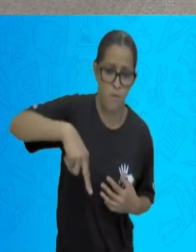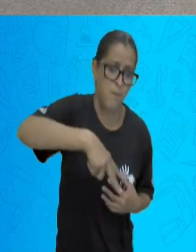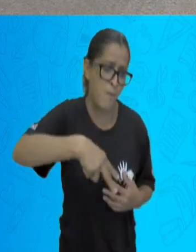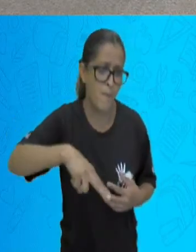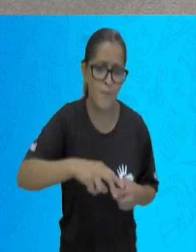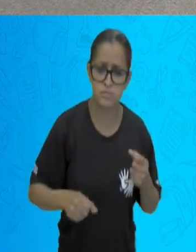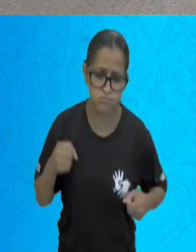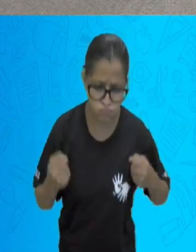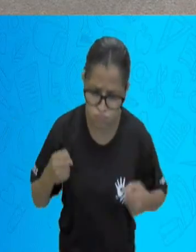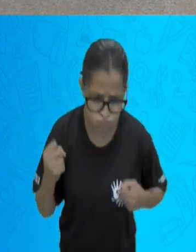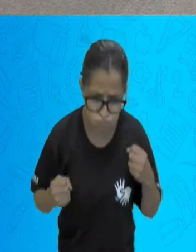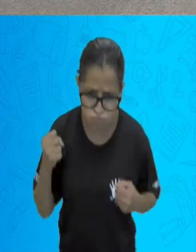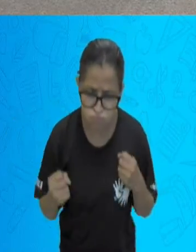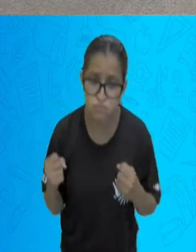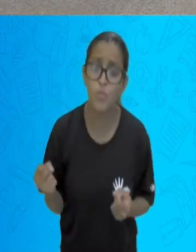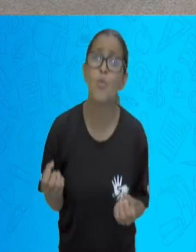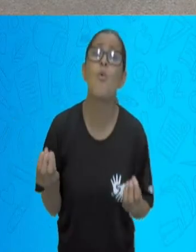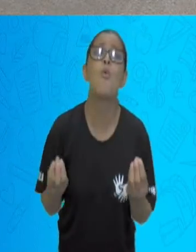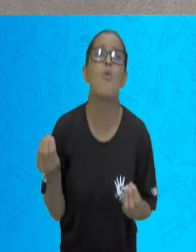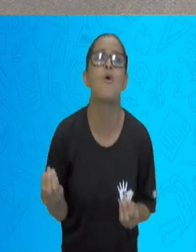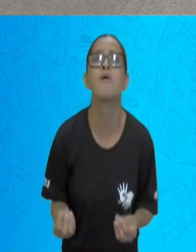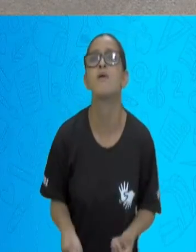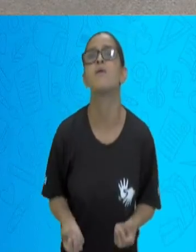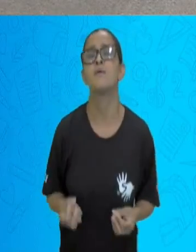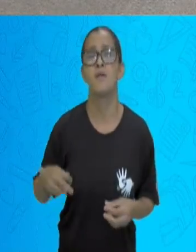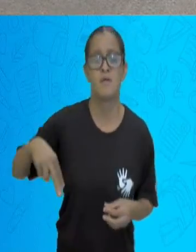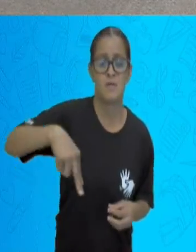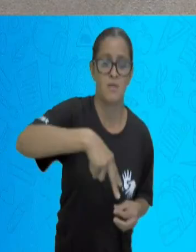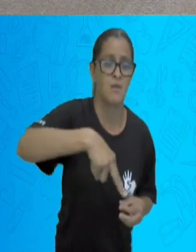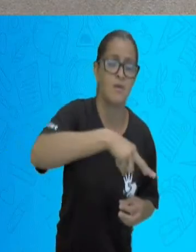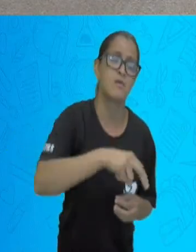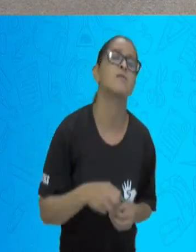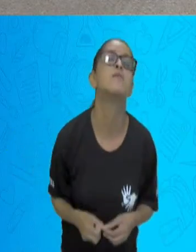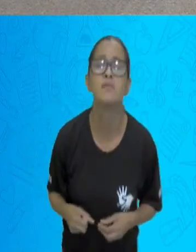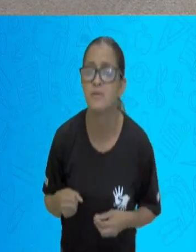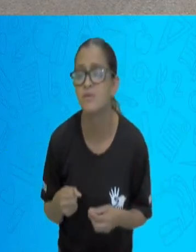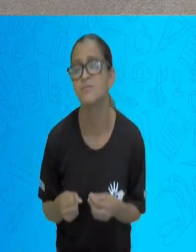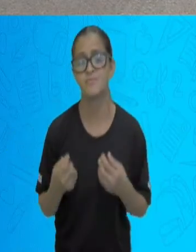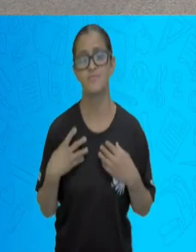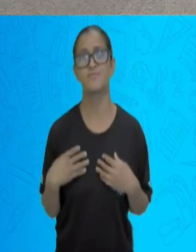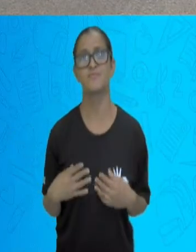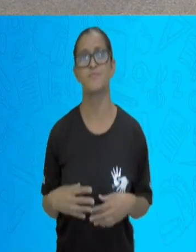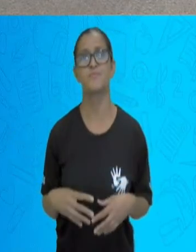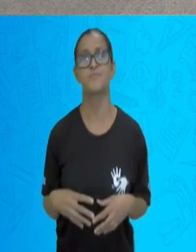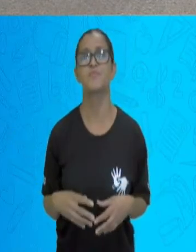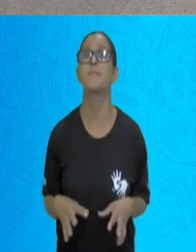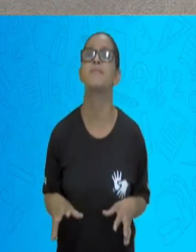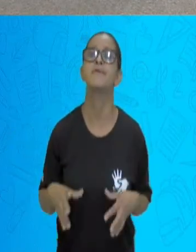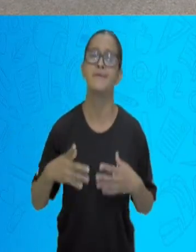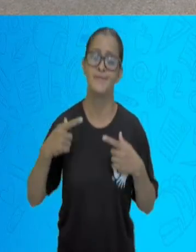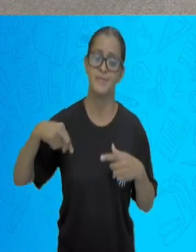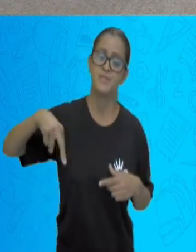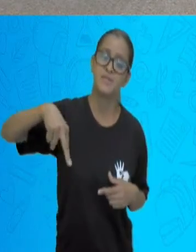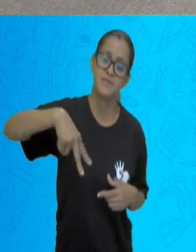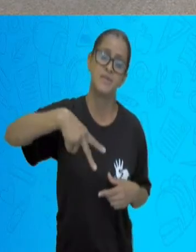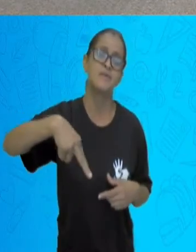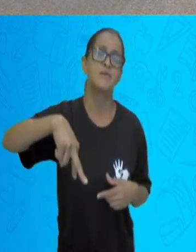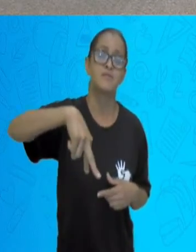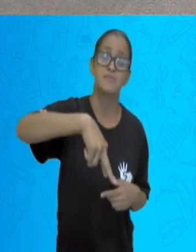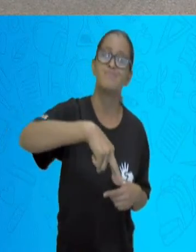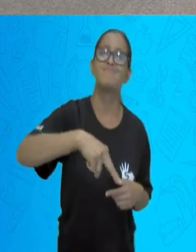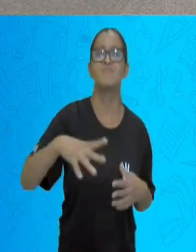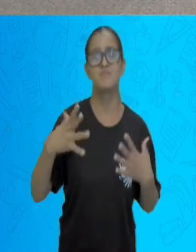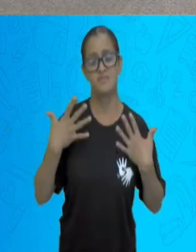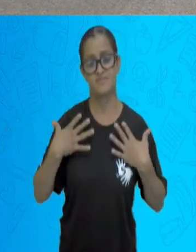física? Se eu corro, ao final da corrida eu estou morrendo, né? Agora, quando eu estou caminhando ou quando eu